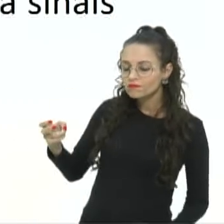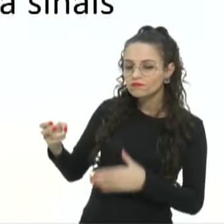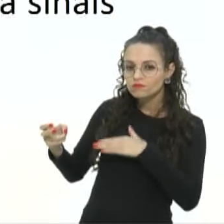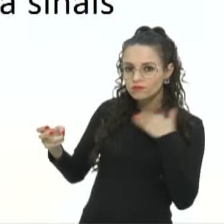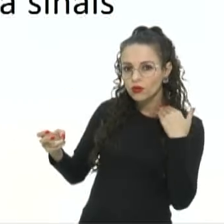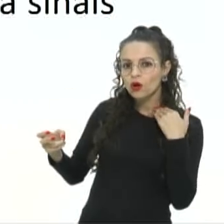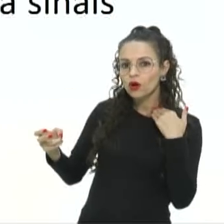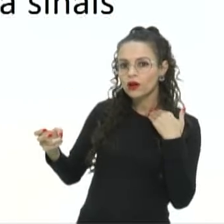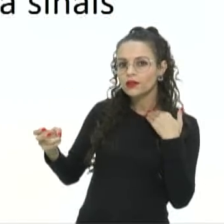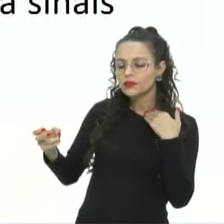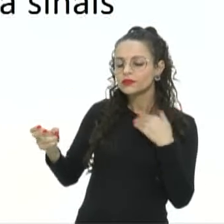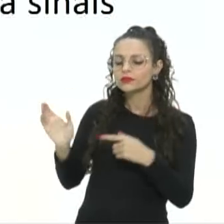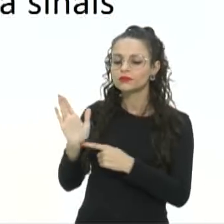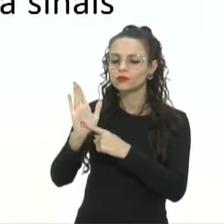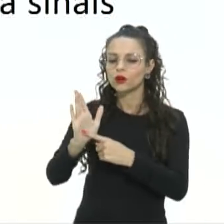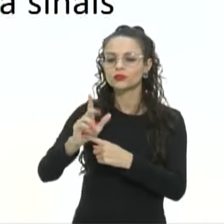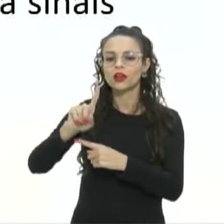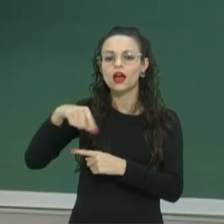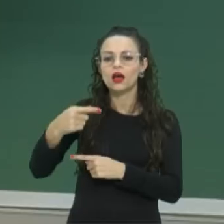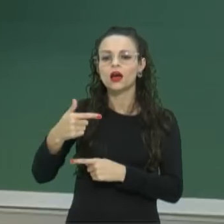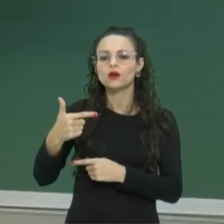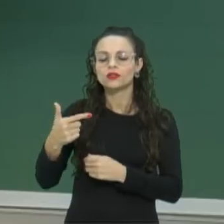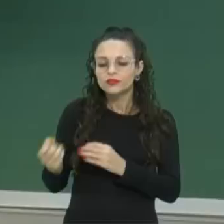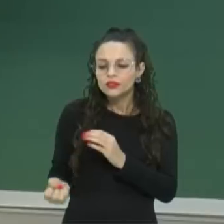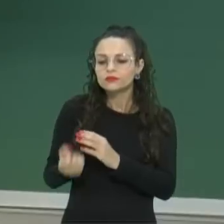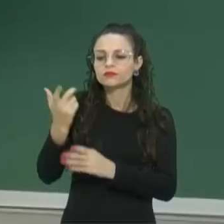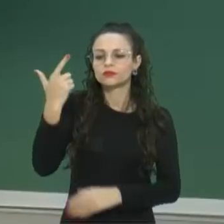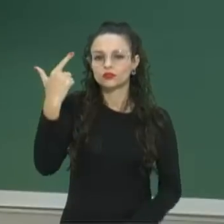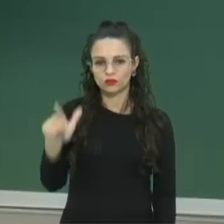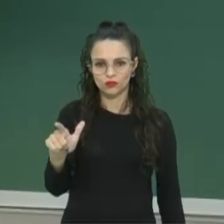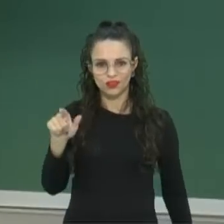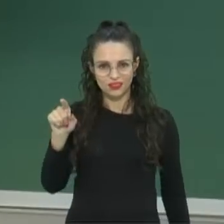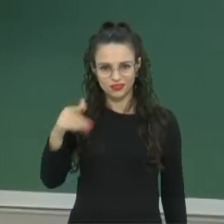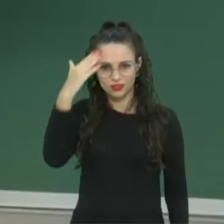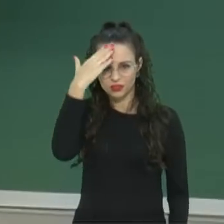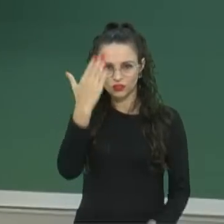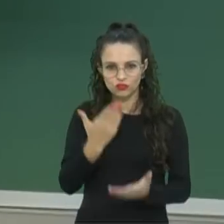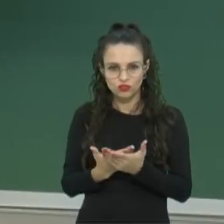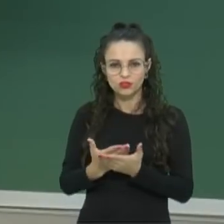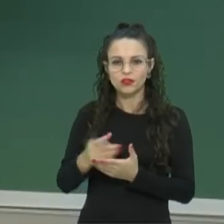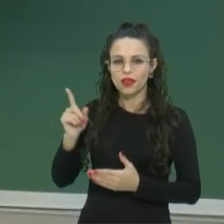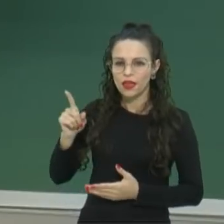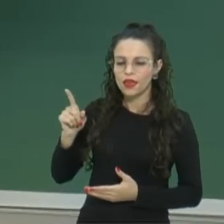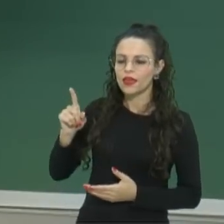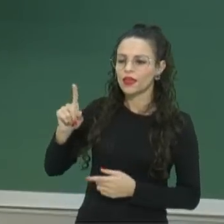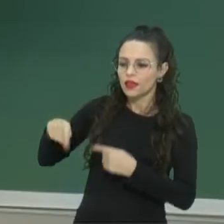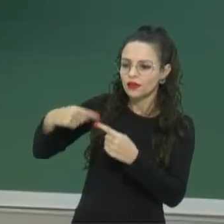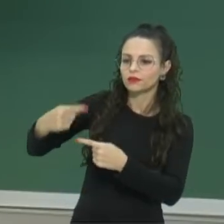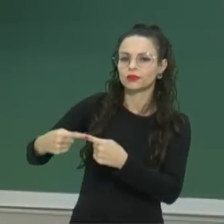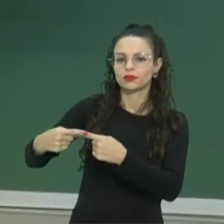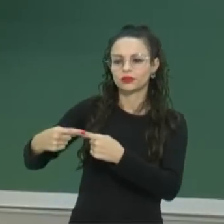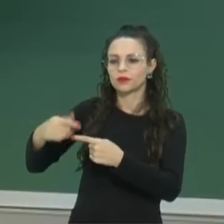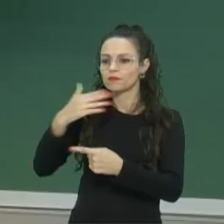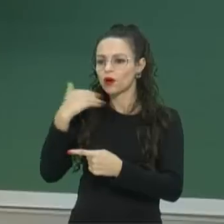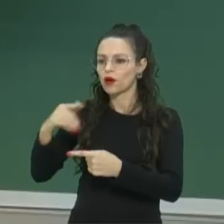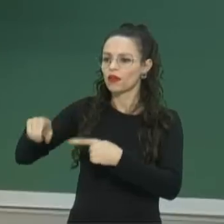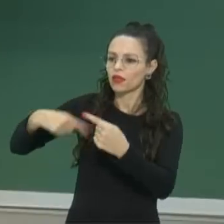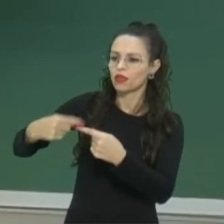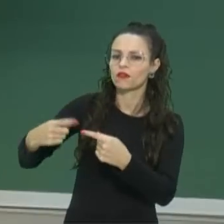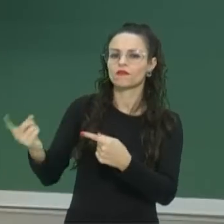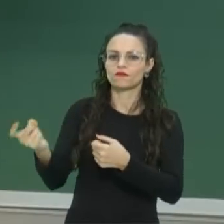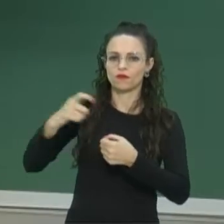sinais indicando aonde será o seu renascimento. Então, eles acreditam que cada Dalai Lama é a reencarnação de um outro Dalai Lama que já existiu.